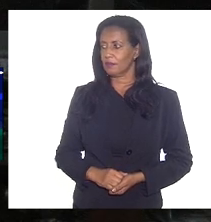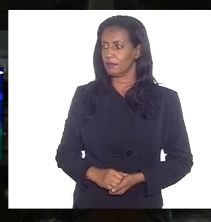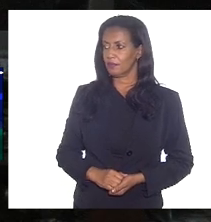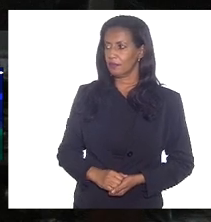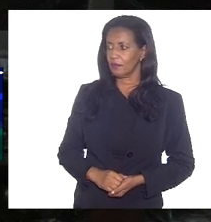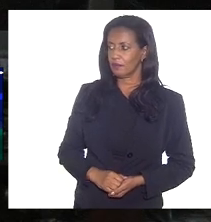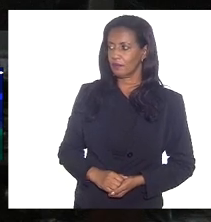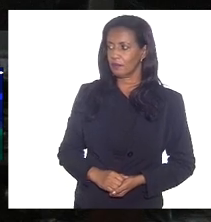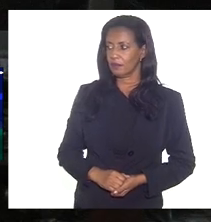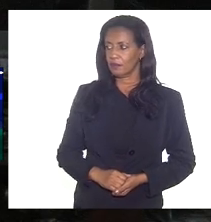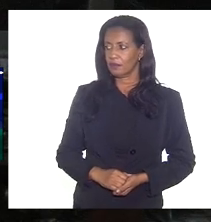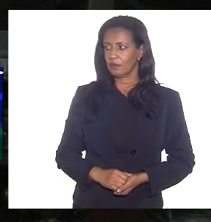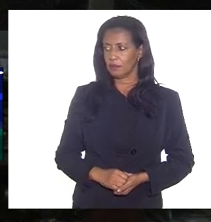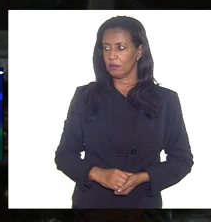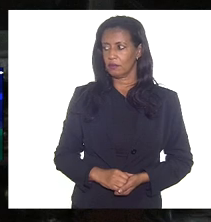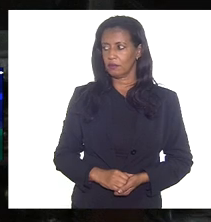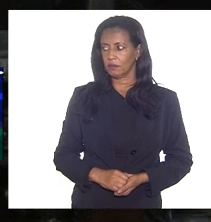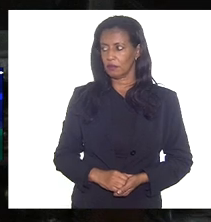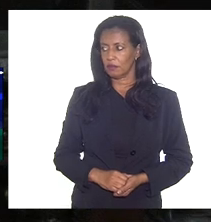Deputado Charles Batista.